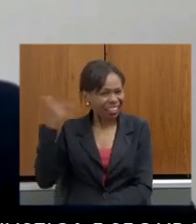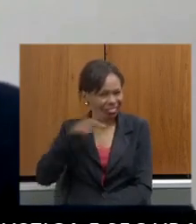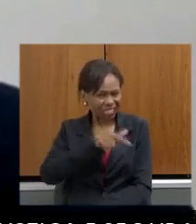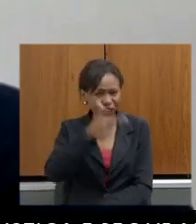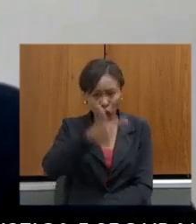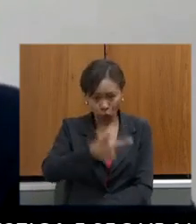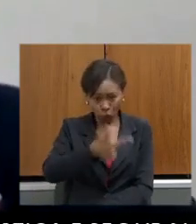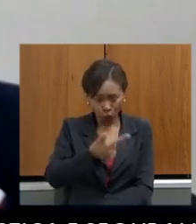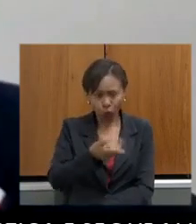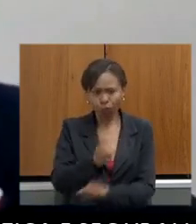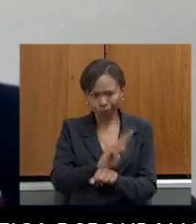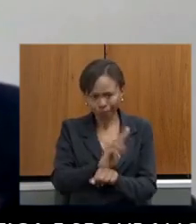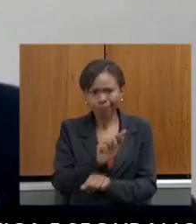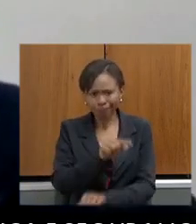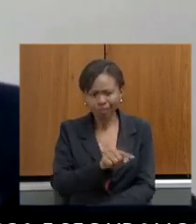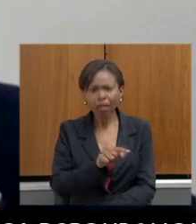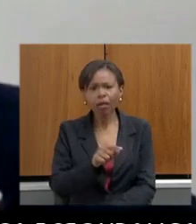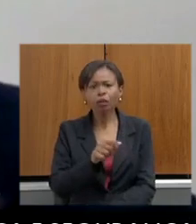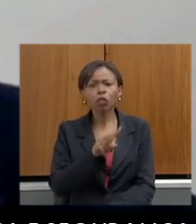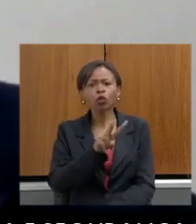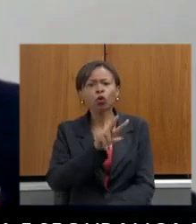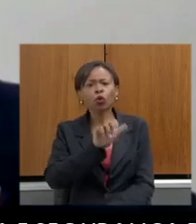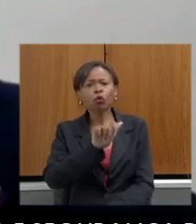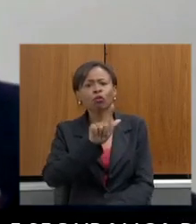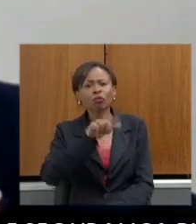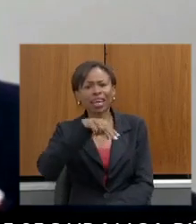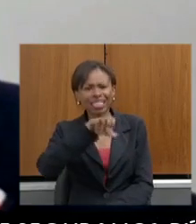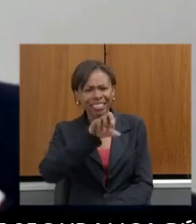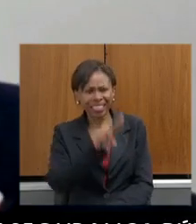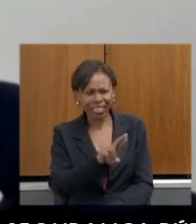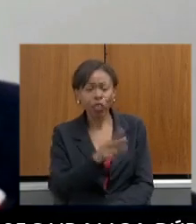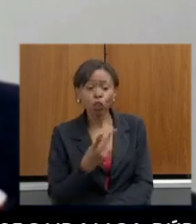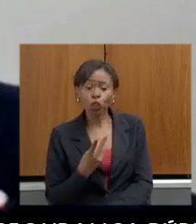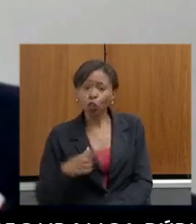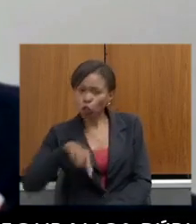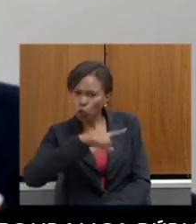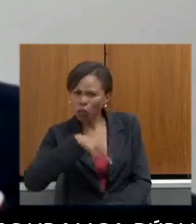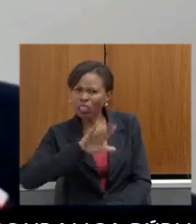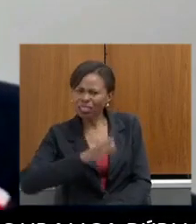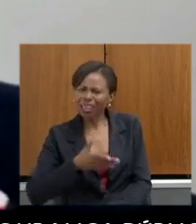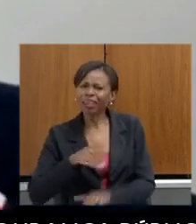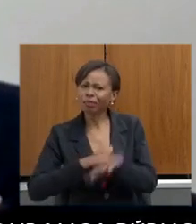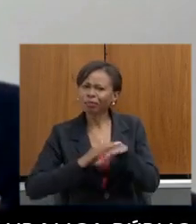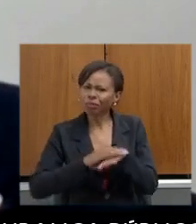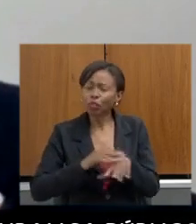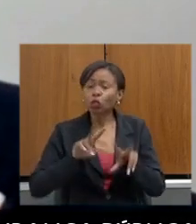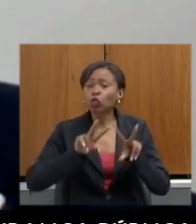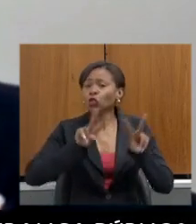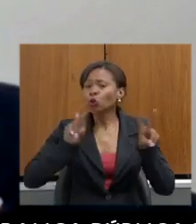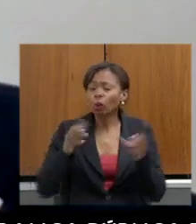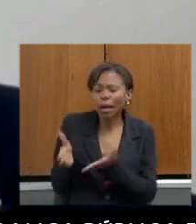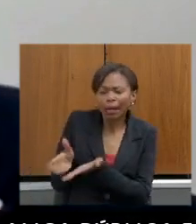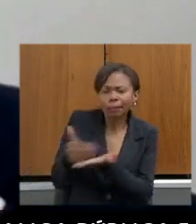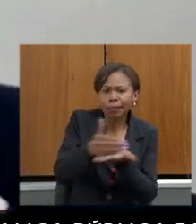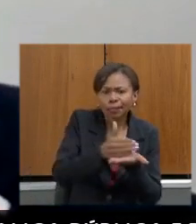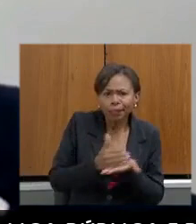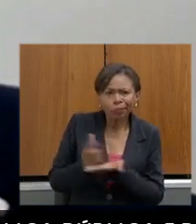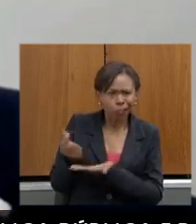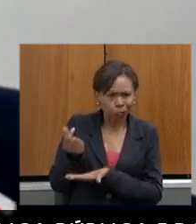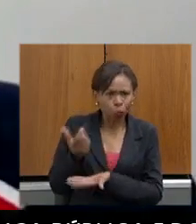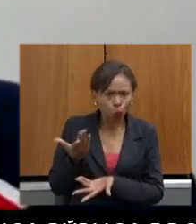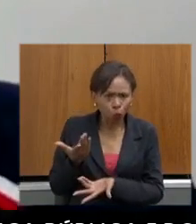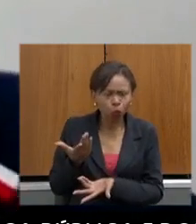vezes nós discutimos e o senhor vaga questão da captação de recursos tão comentada pela minha colega da Guarda